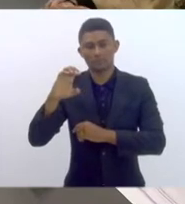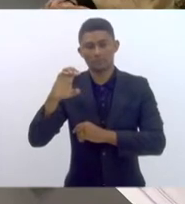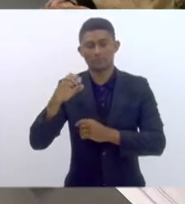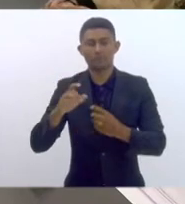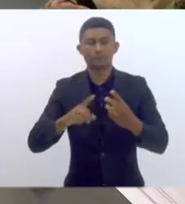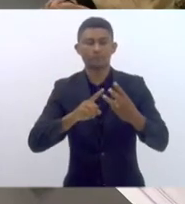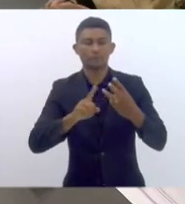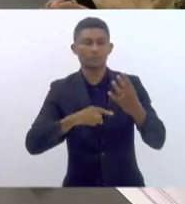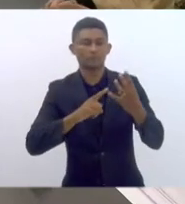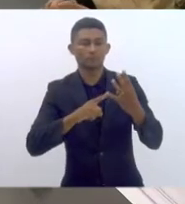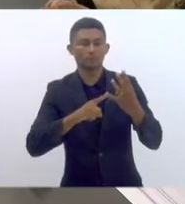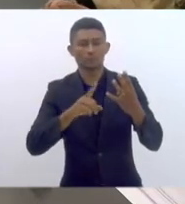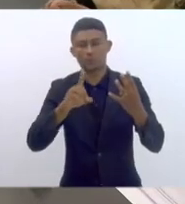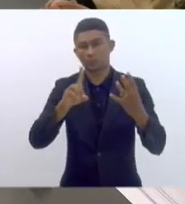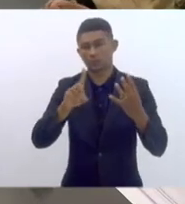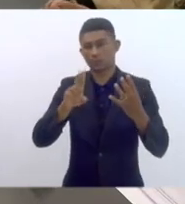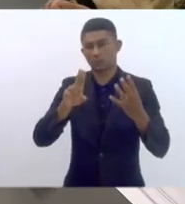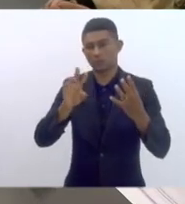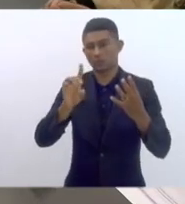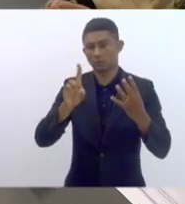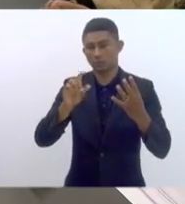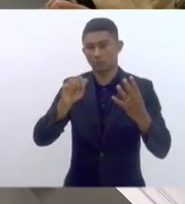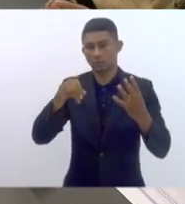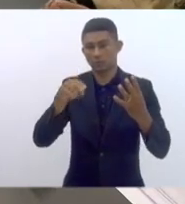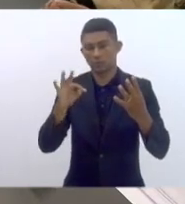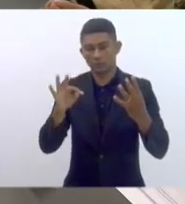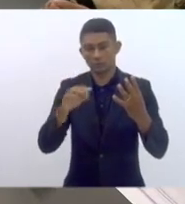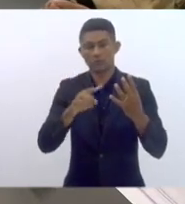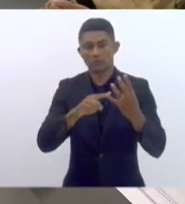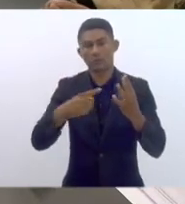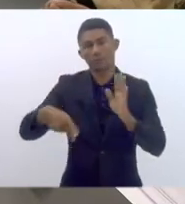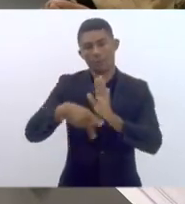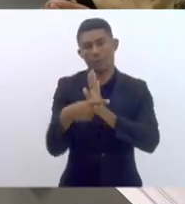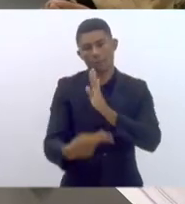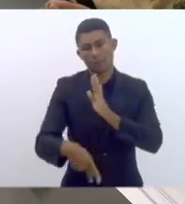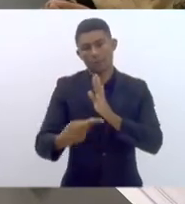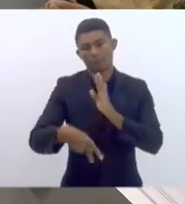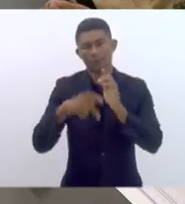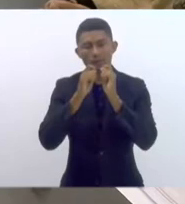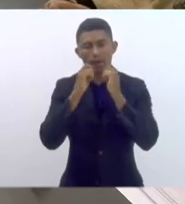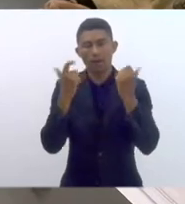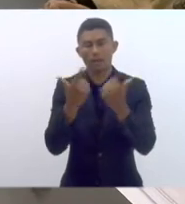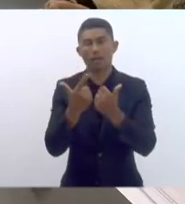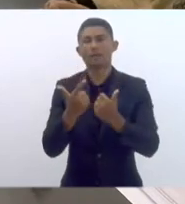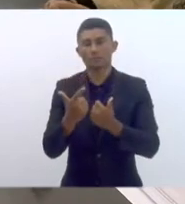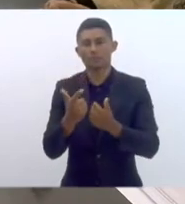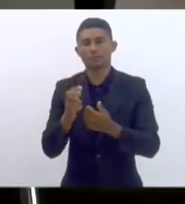Do Dante Tomás, procurador da nossa Alerj.